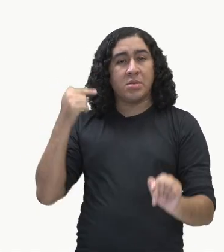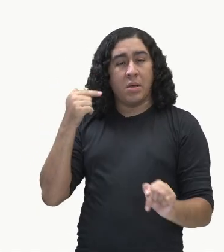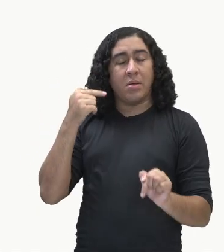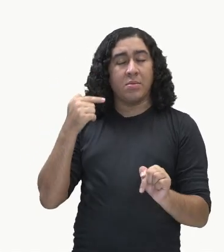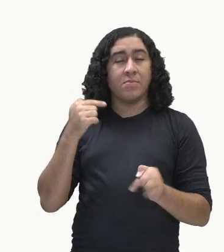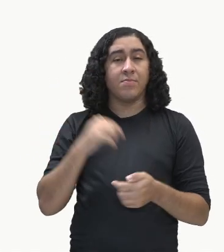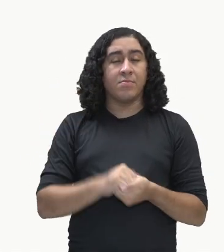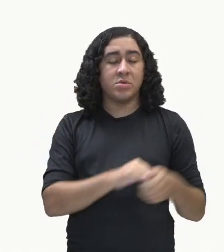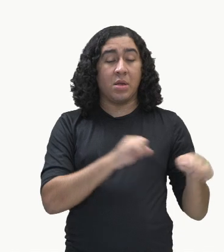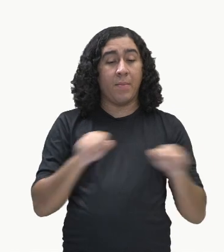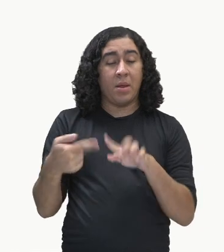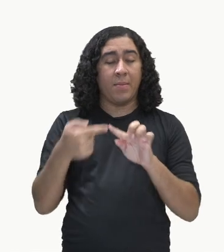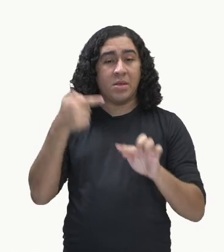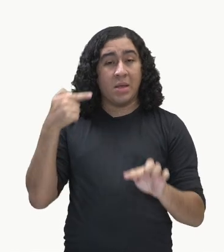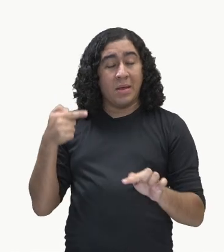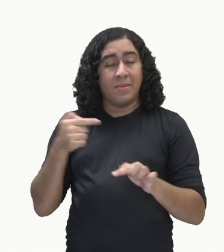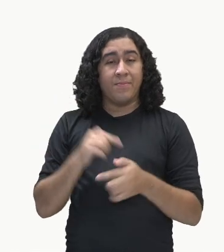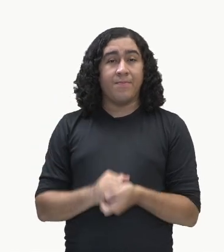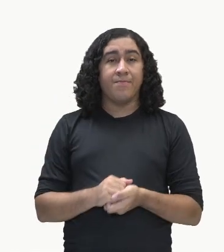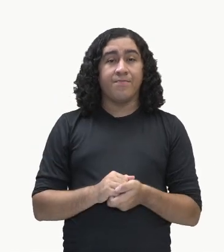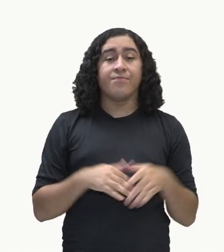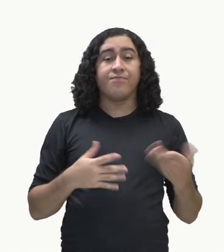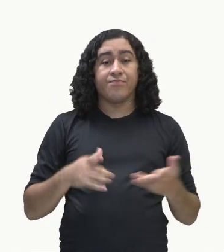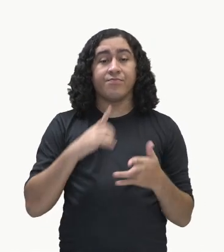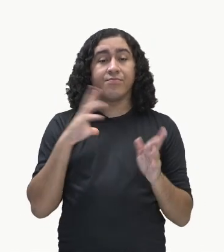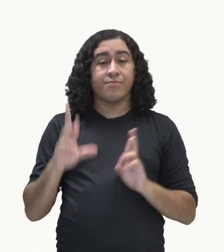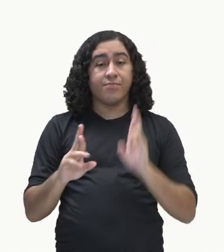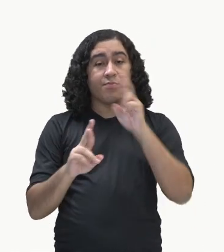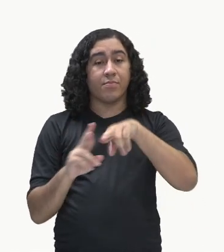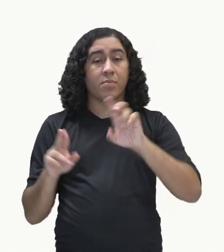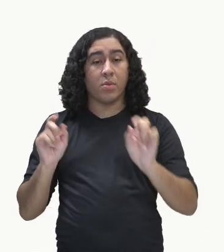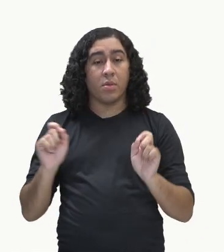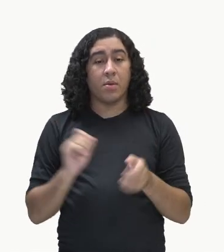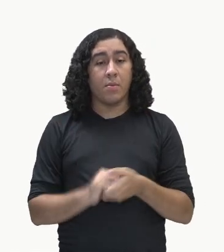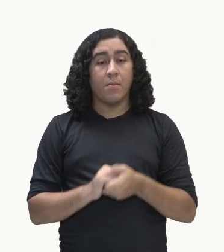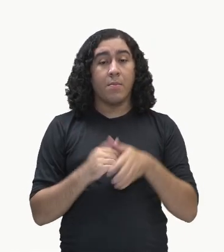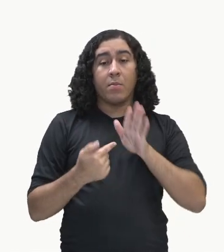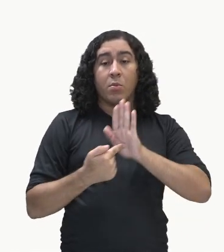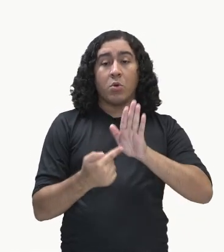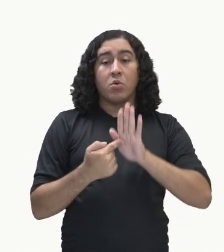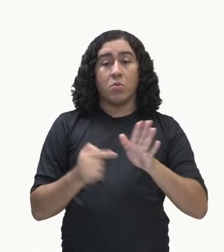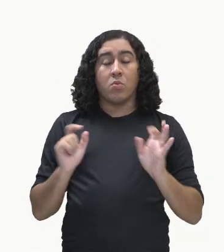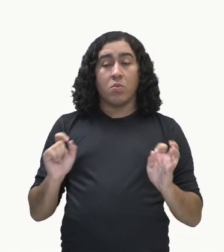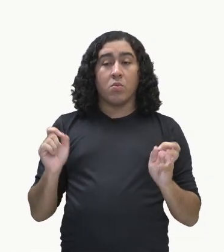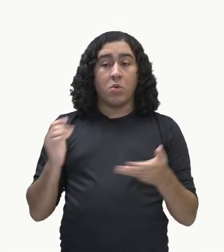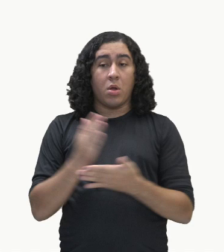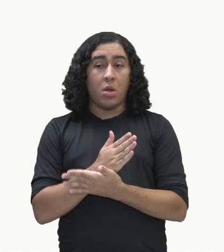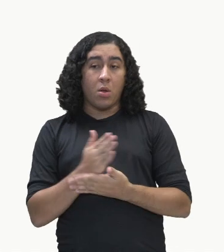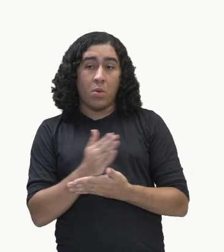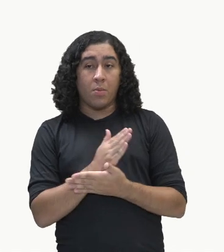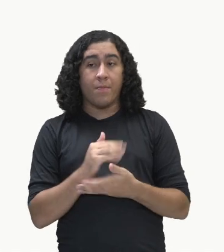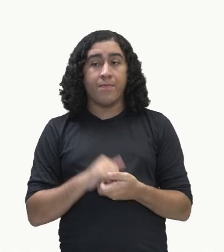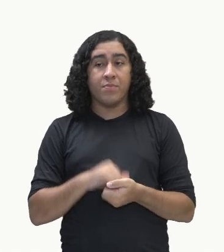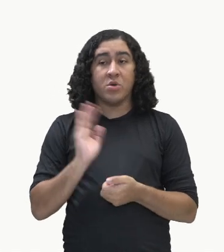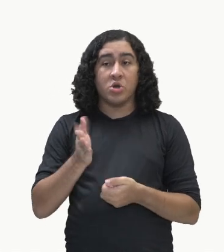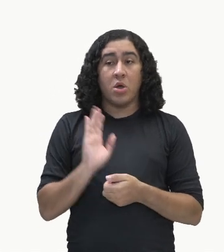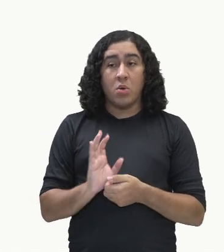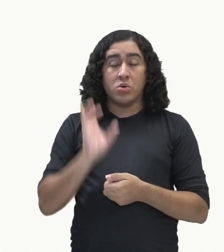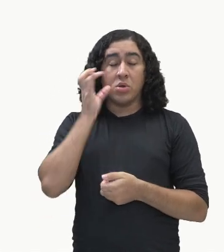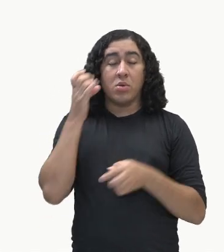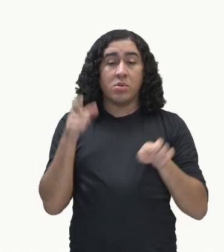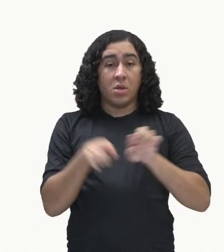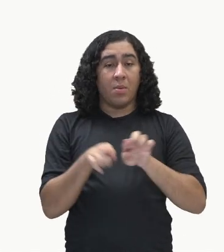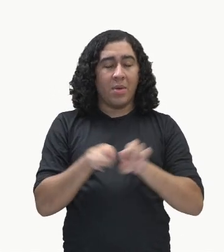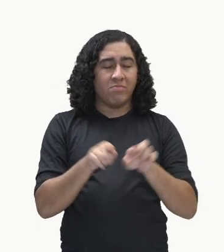semana passada? Então, eu estou me referindo, né? Eu estou demonstrando algo que já aconteceu há